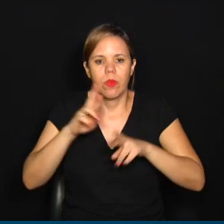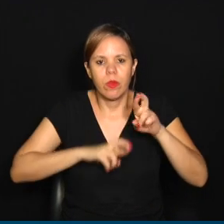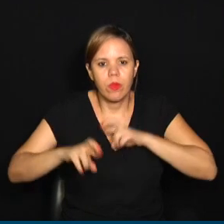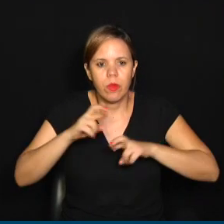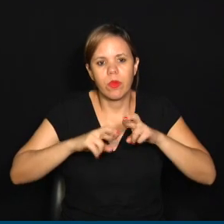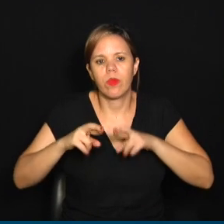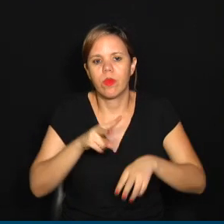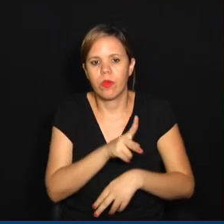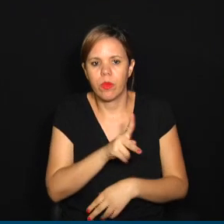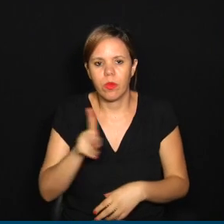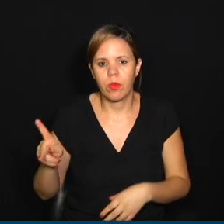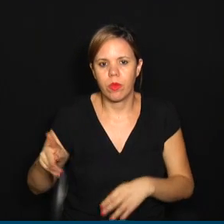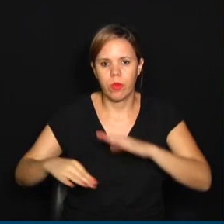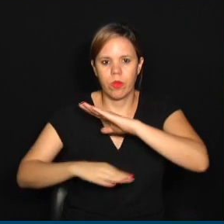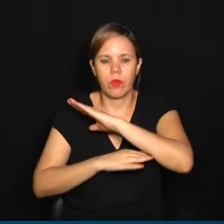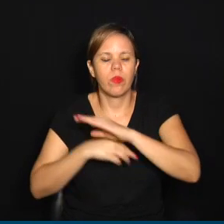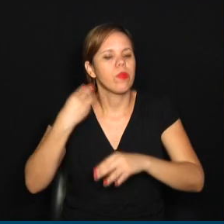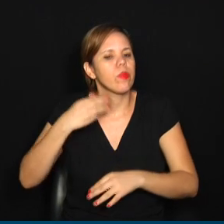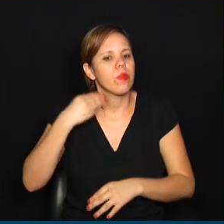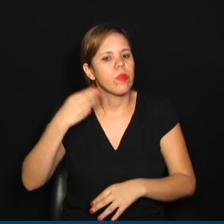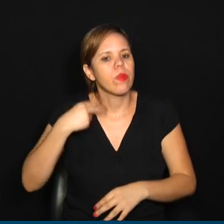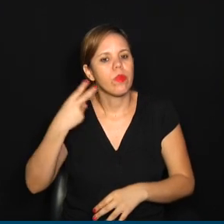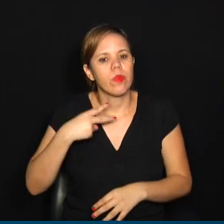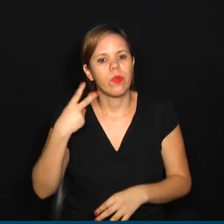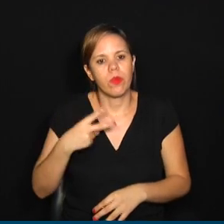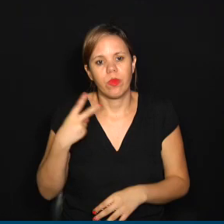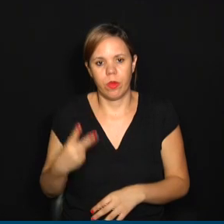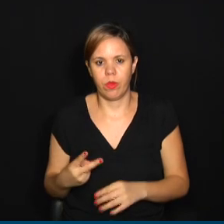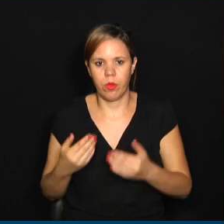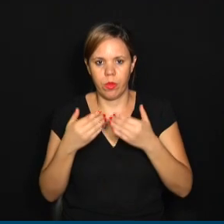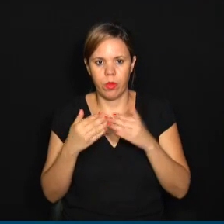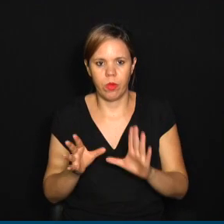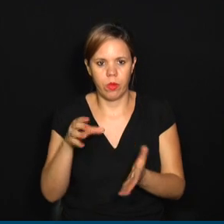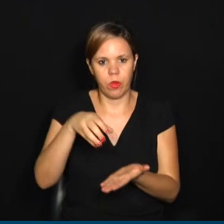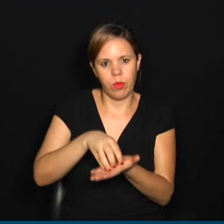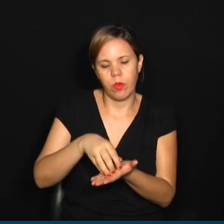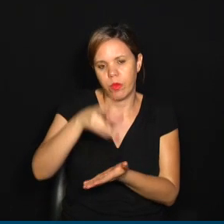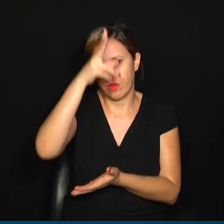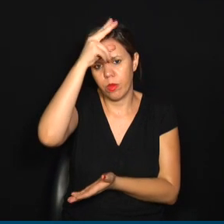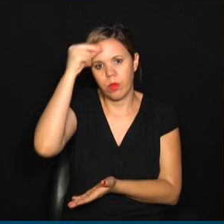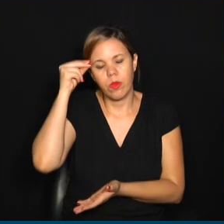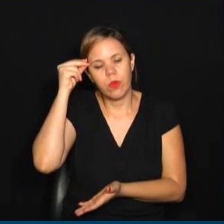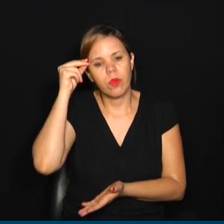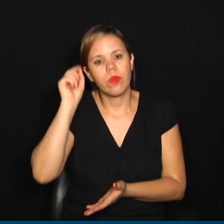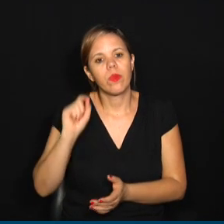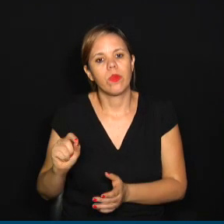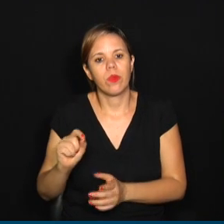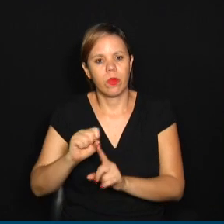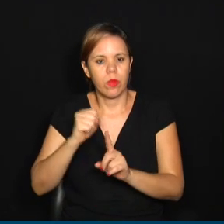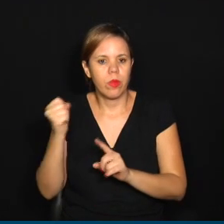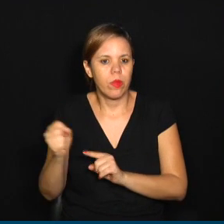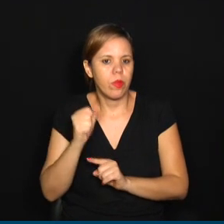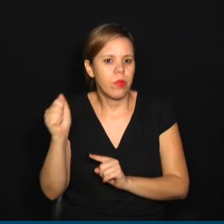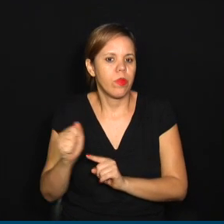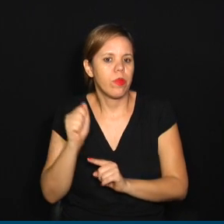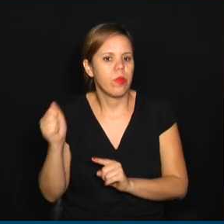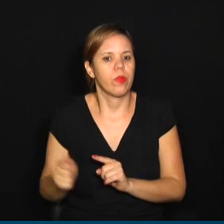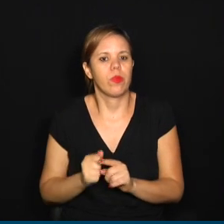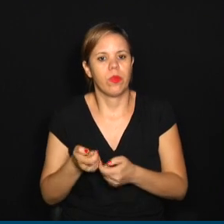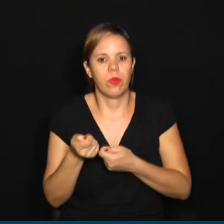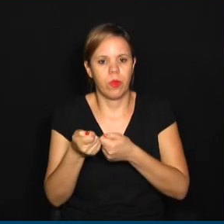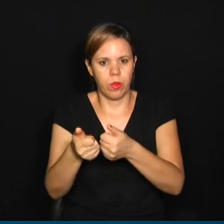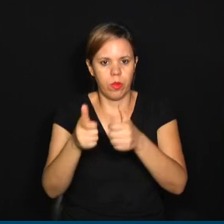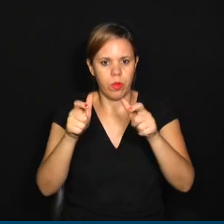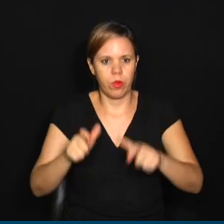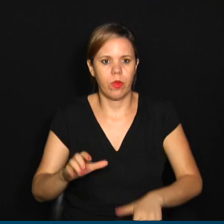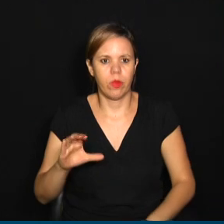do presidente da Câmara, Marcos Bernardelli, que declara órgão de utilidade pública municipal a Associação Beneficente Acácia